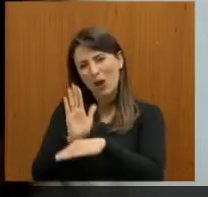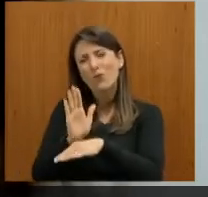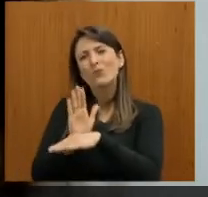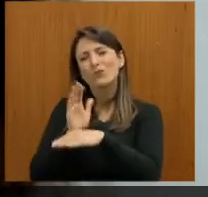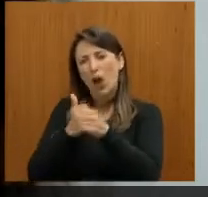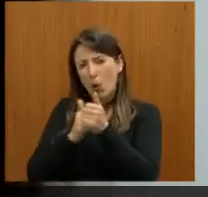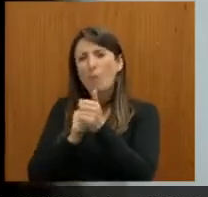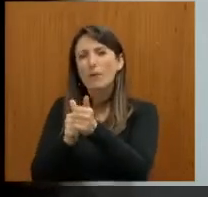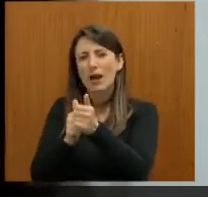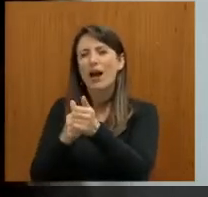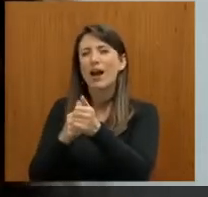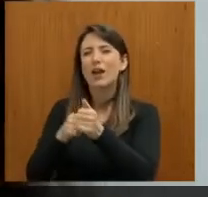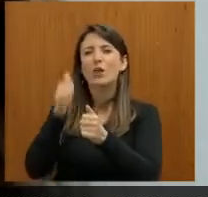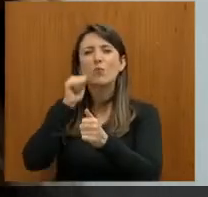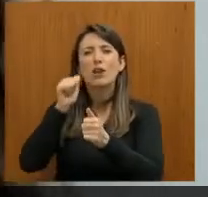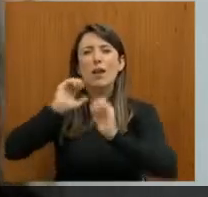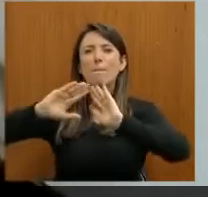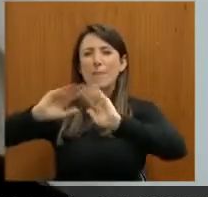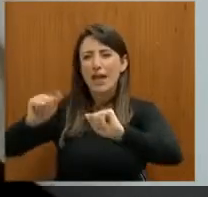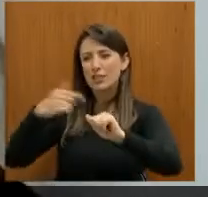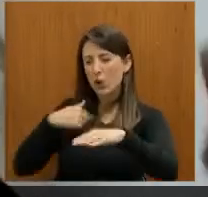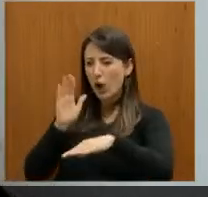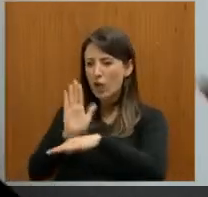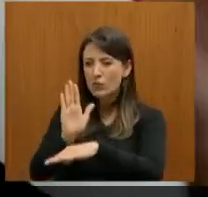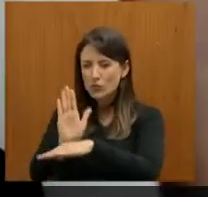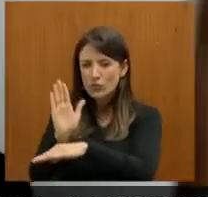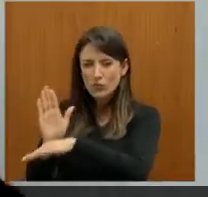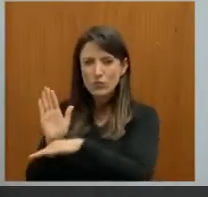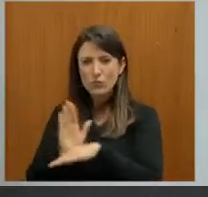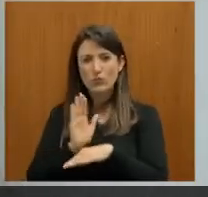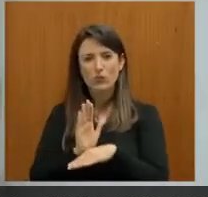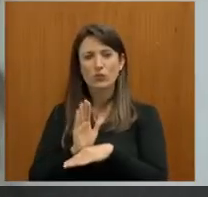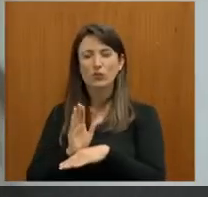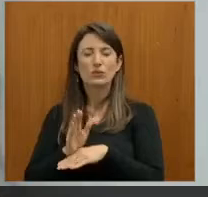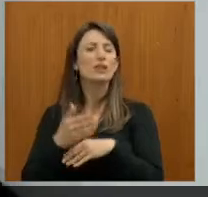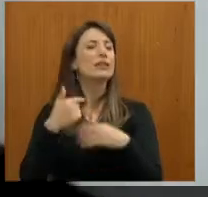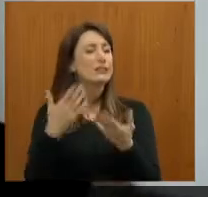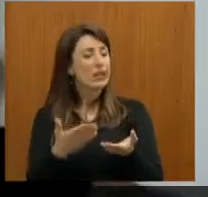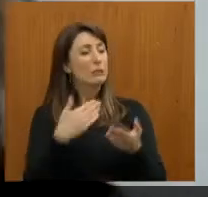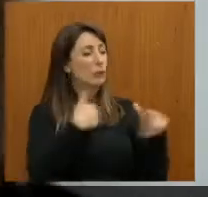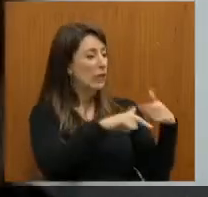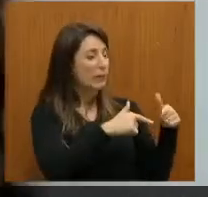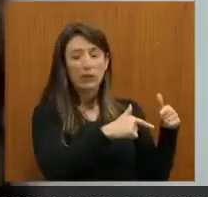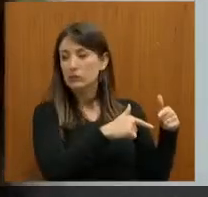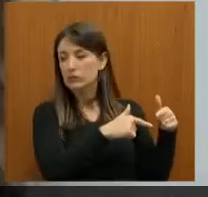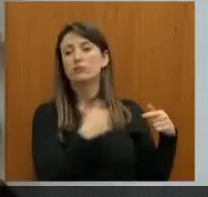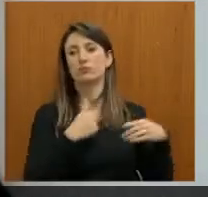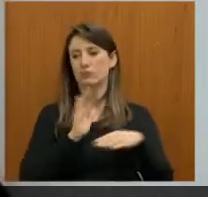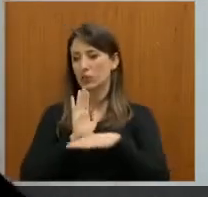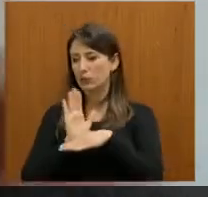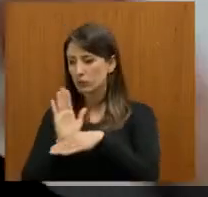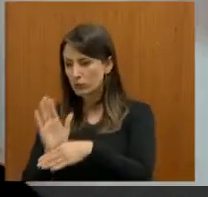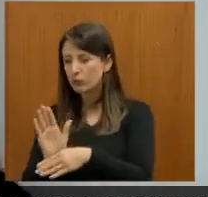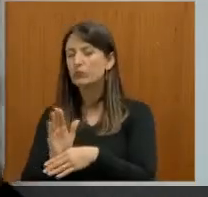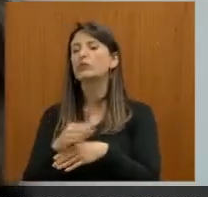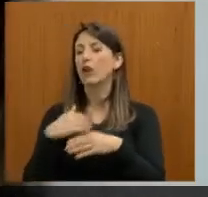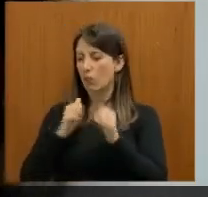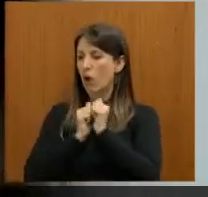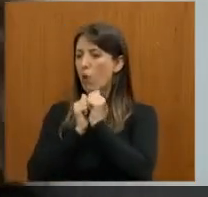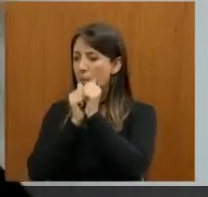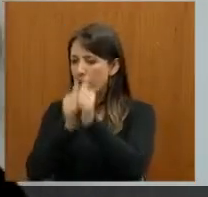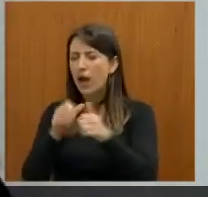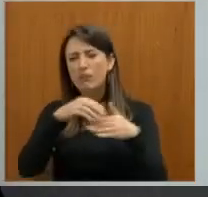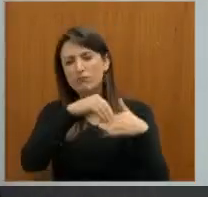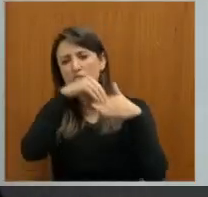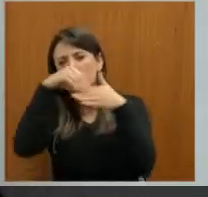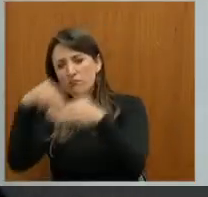acompanho que me pede ajuda né que eu saio da minha casa deixa o meu trabalho e vou levo na delegacia levo lá na